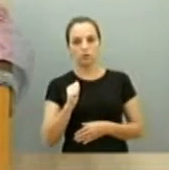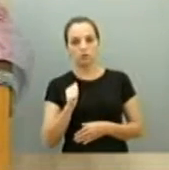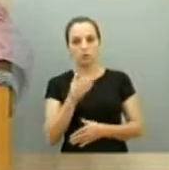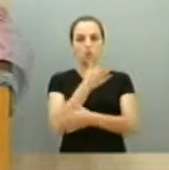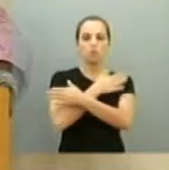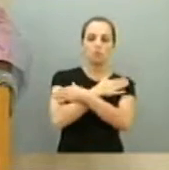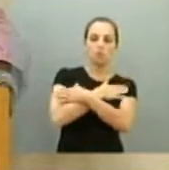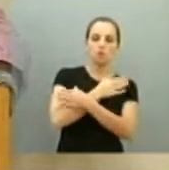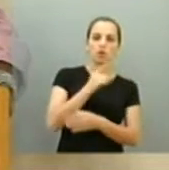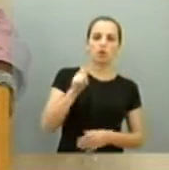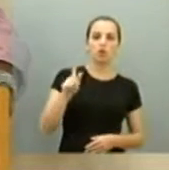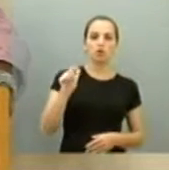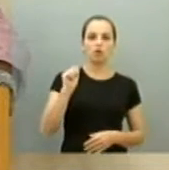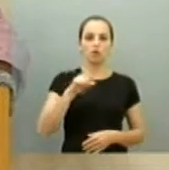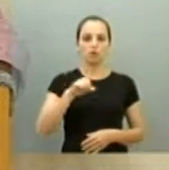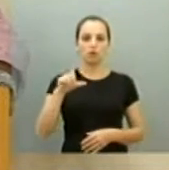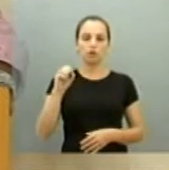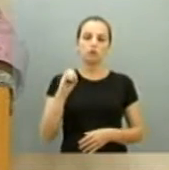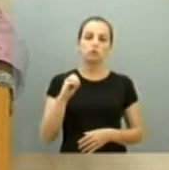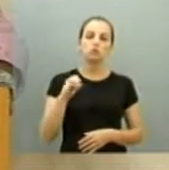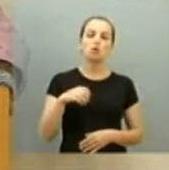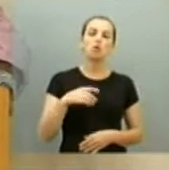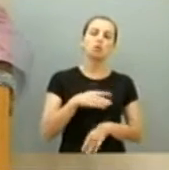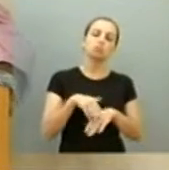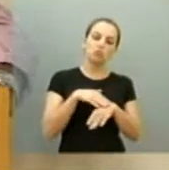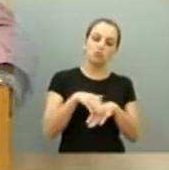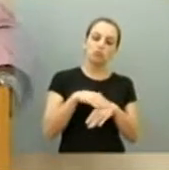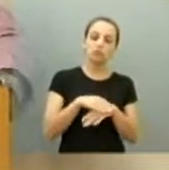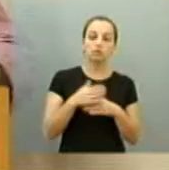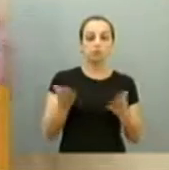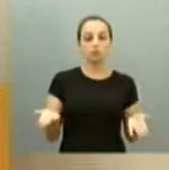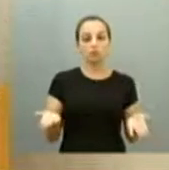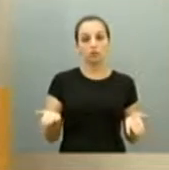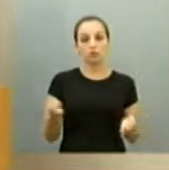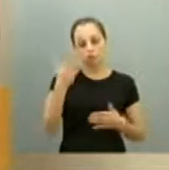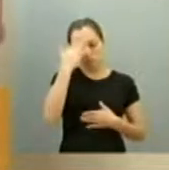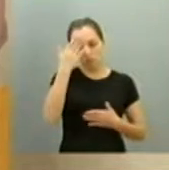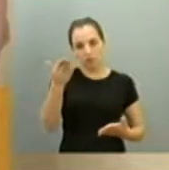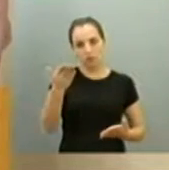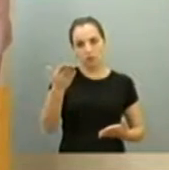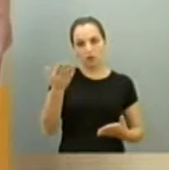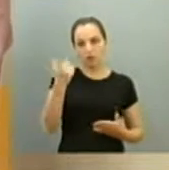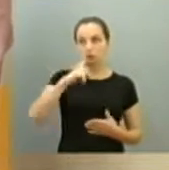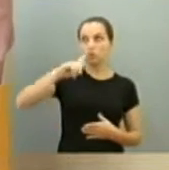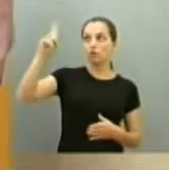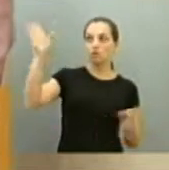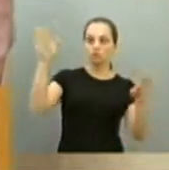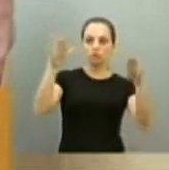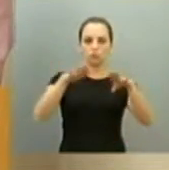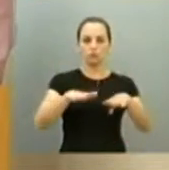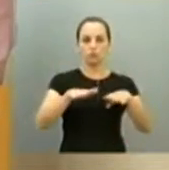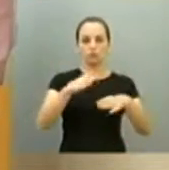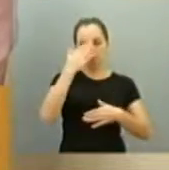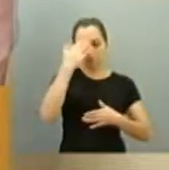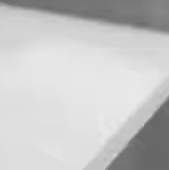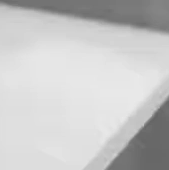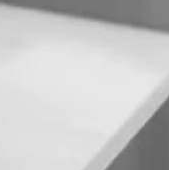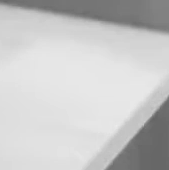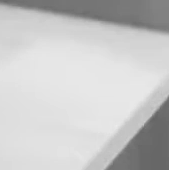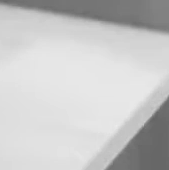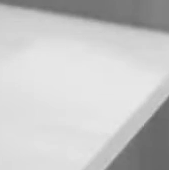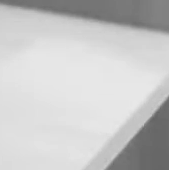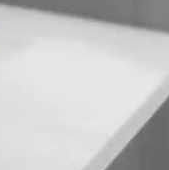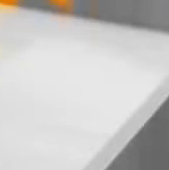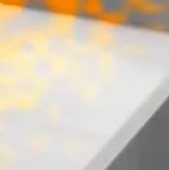Galo, que sempre vem aí conversando com a gente. E é isso. Demais, muito obrigado. Que Deus Jesus abençoe. Obrigado, presidente.